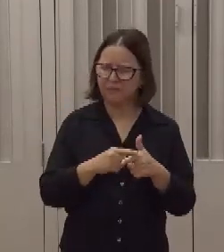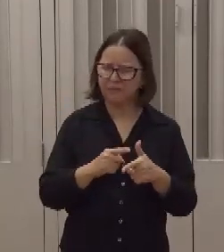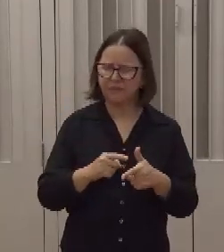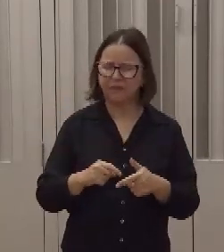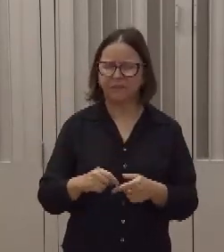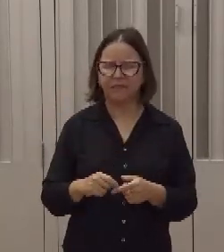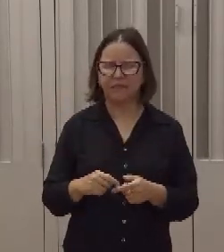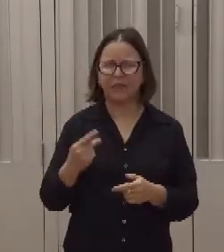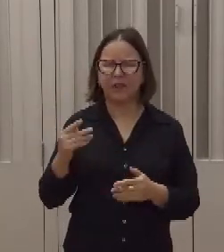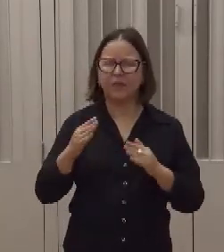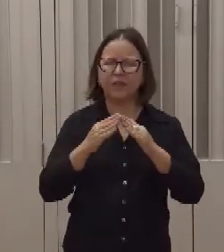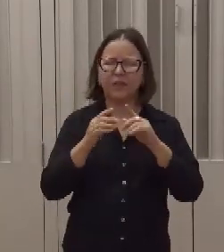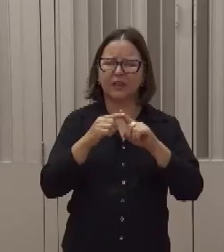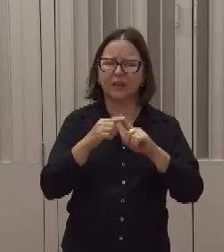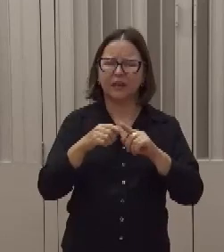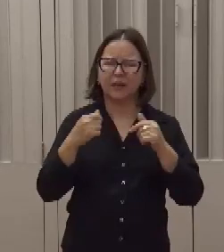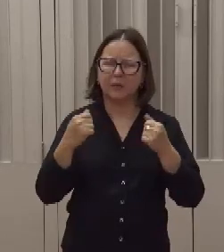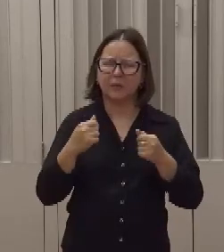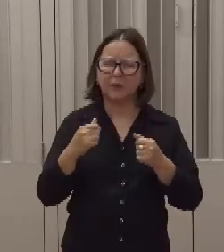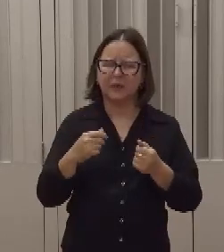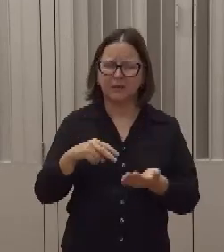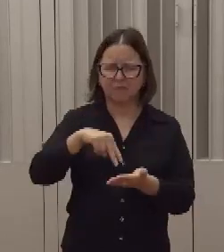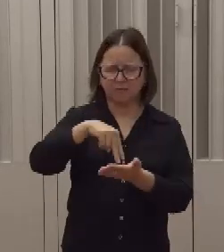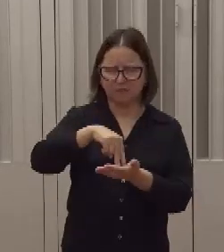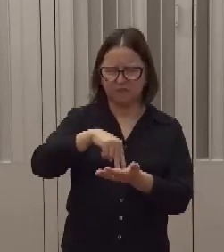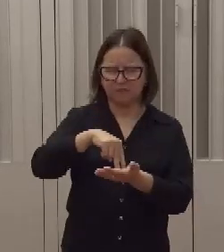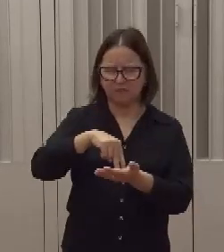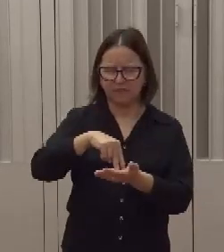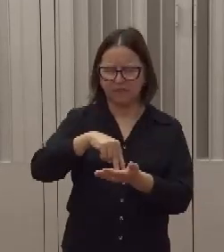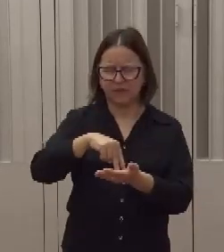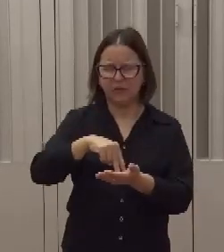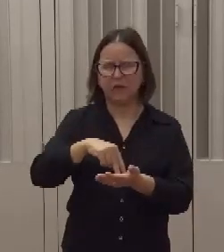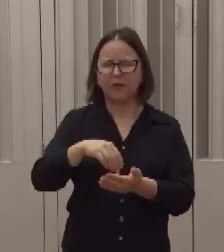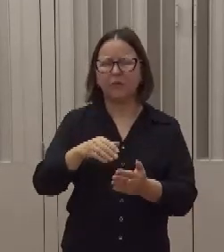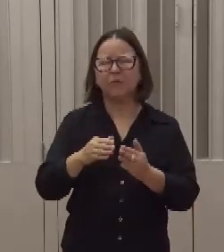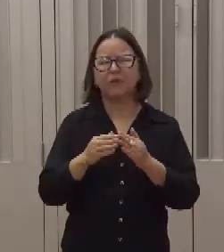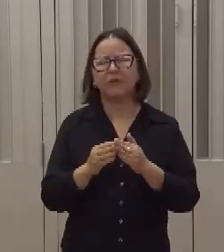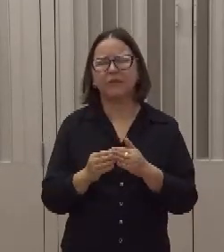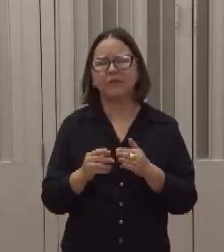A Sua igreja precisa se levantar, ó Deus. Nos levanta, ó Pai.